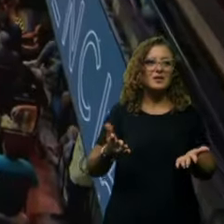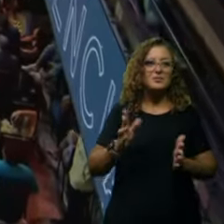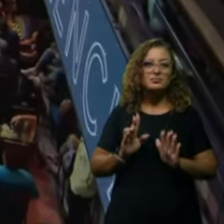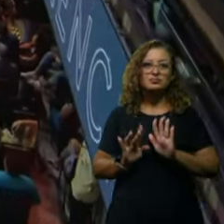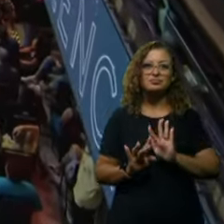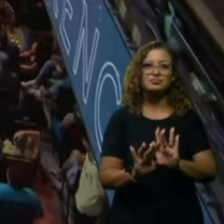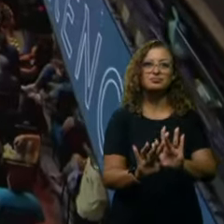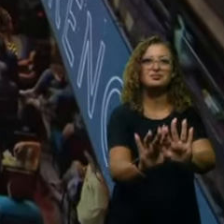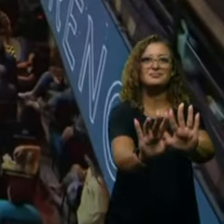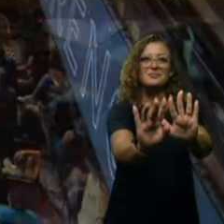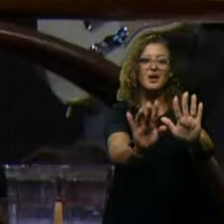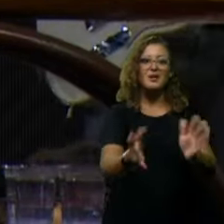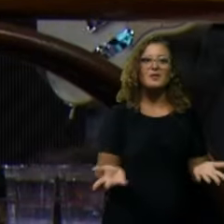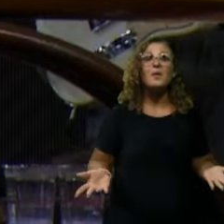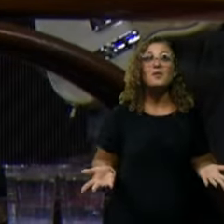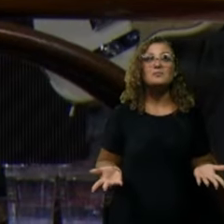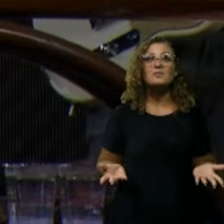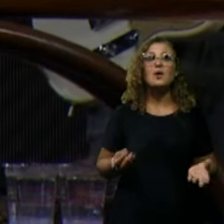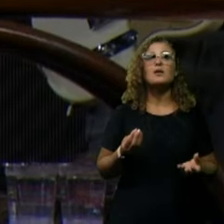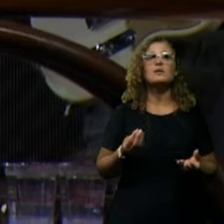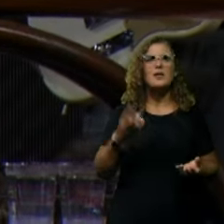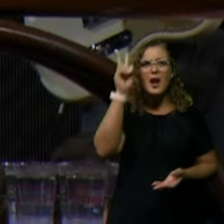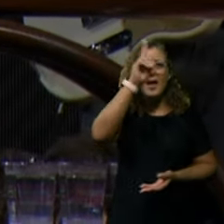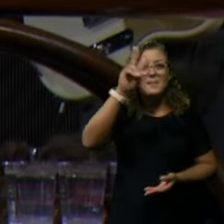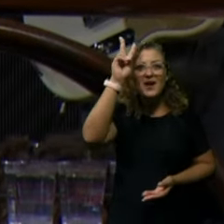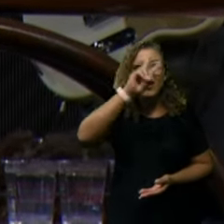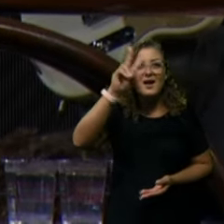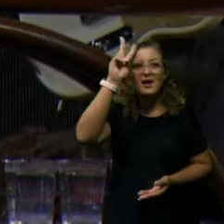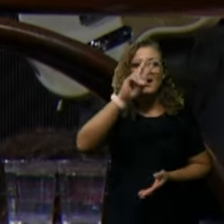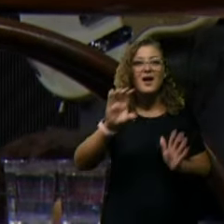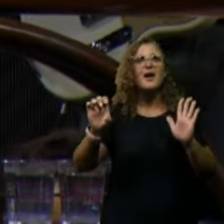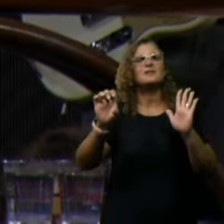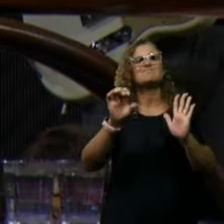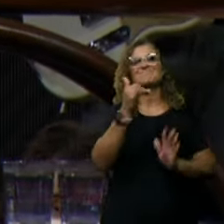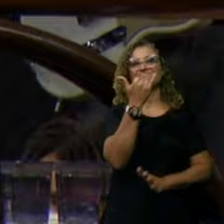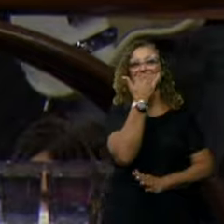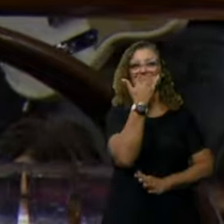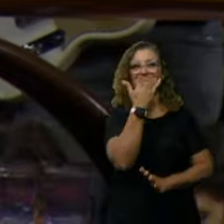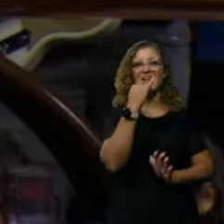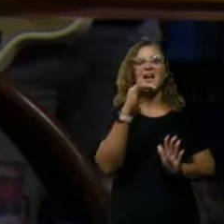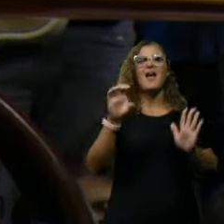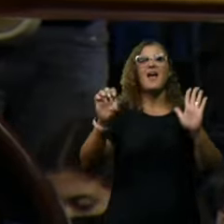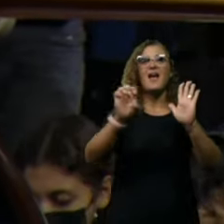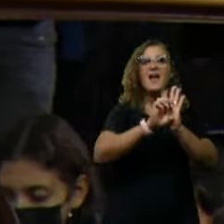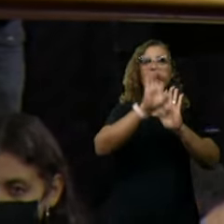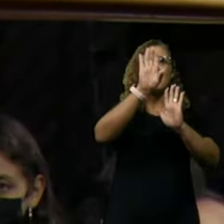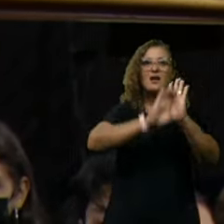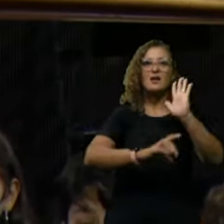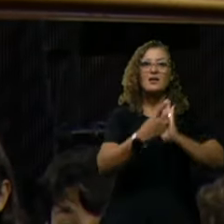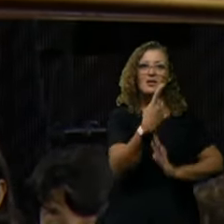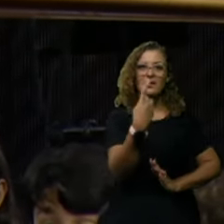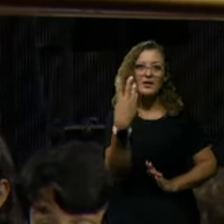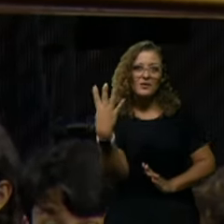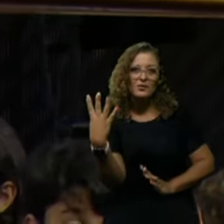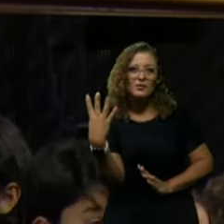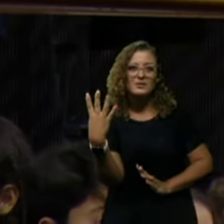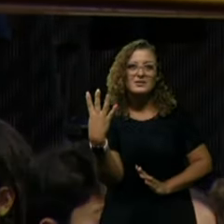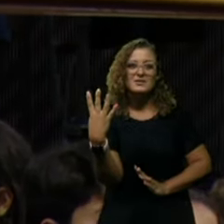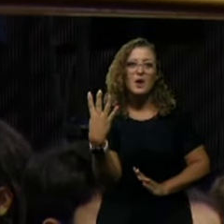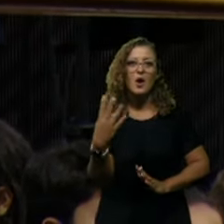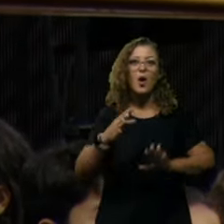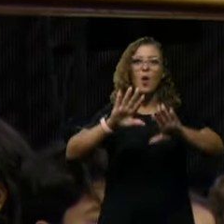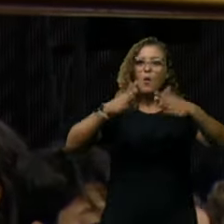quem tá lembrando o perdão Êxodo 14 e foi o mar que passou pelos